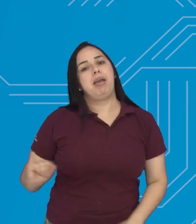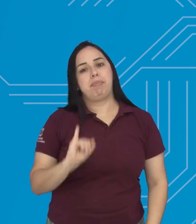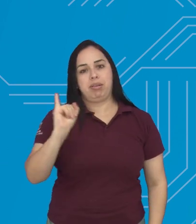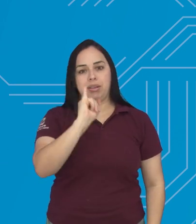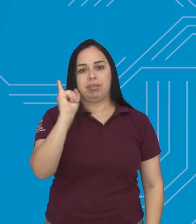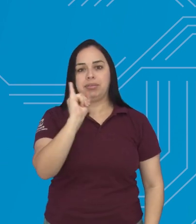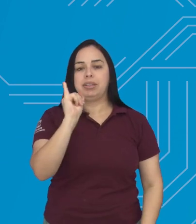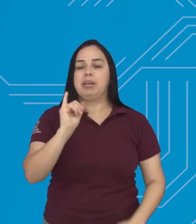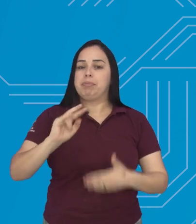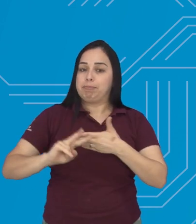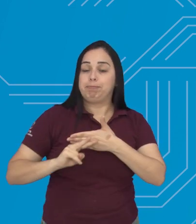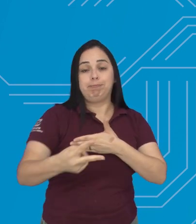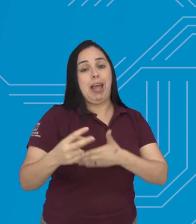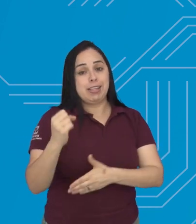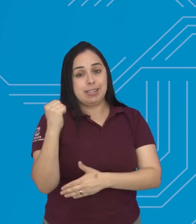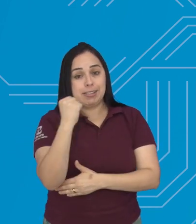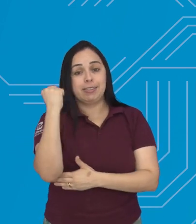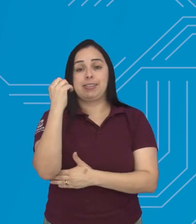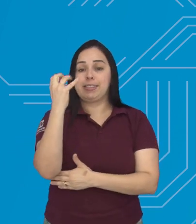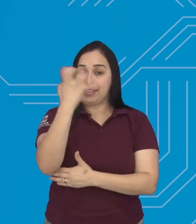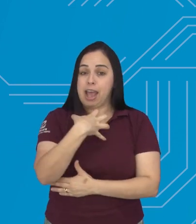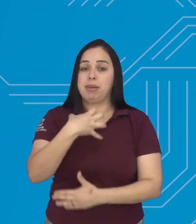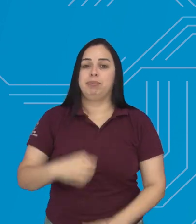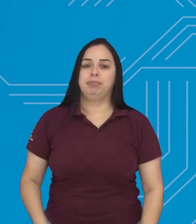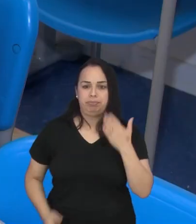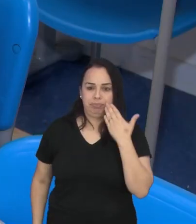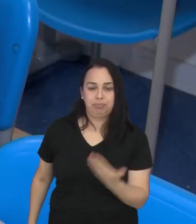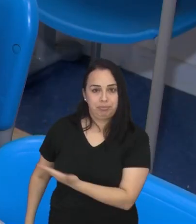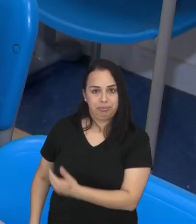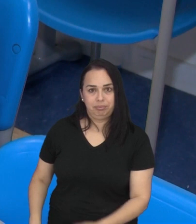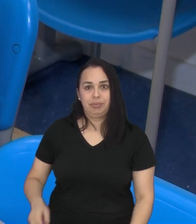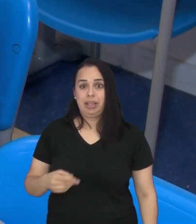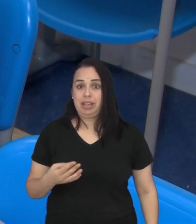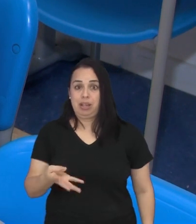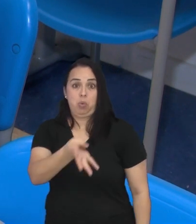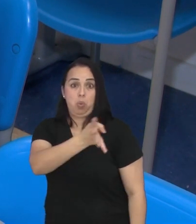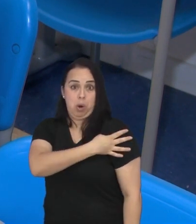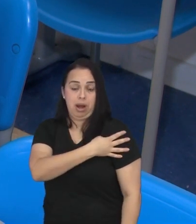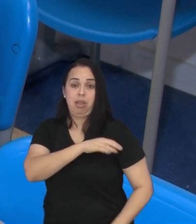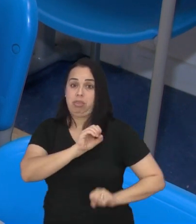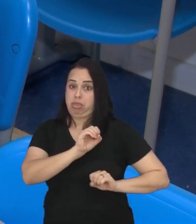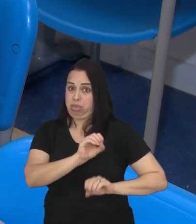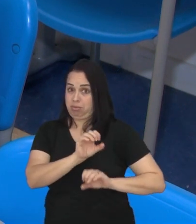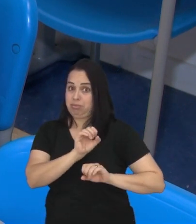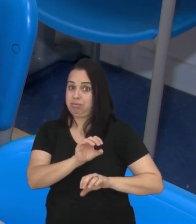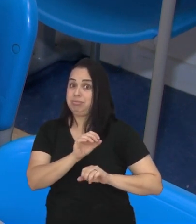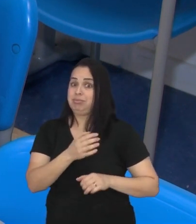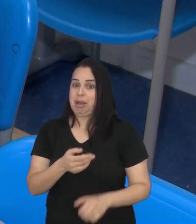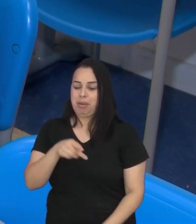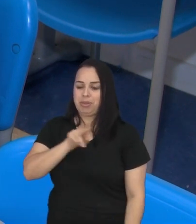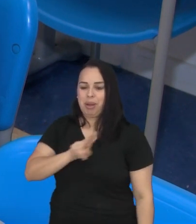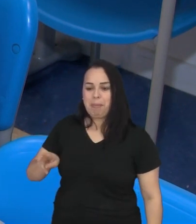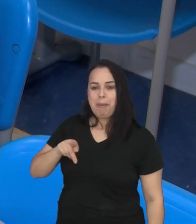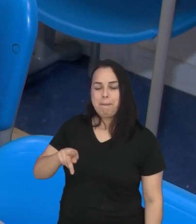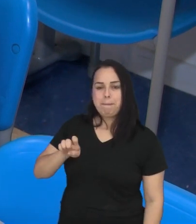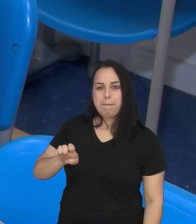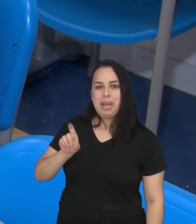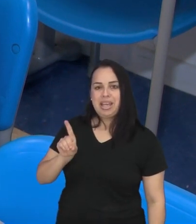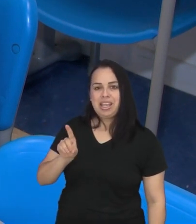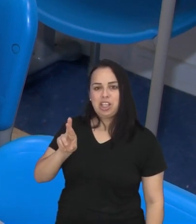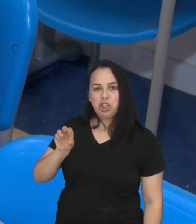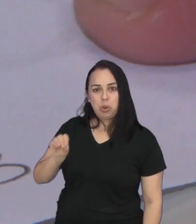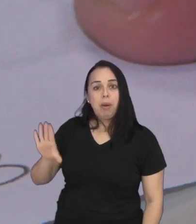ambiental, descartar entulho em terrenos ou ruas é crime e pode acarretar multa de até R$15 mil. Por isso, os pontos de